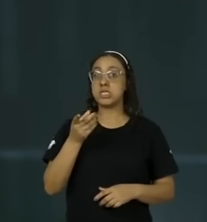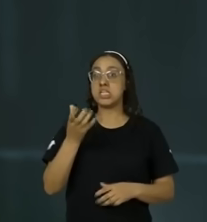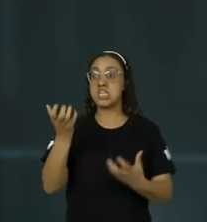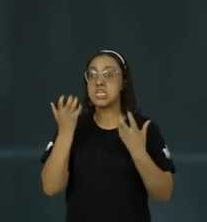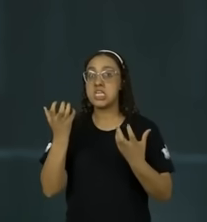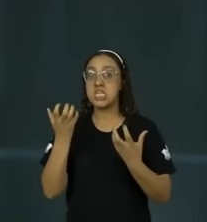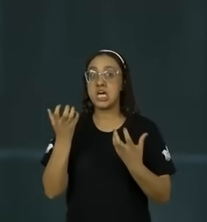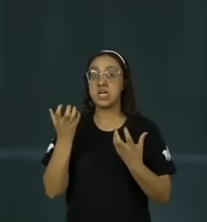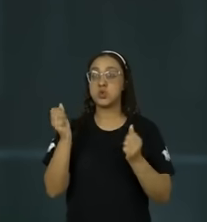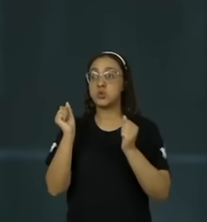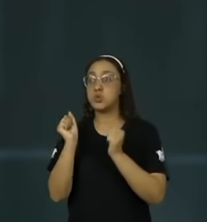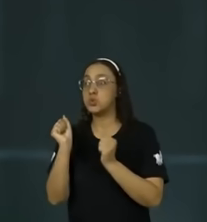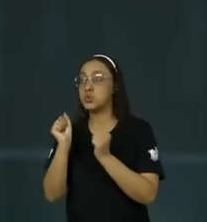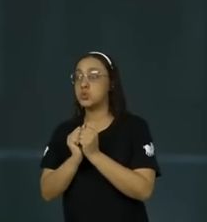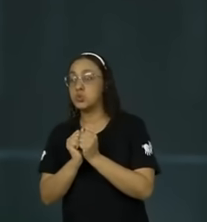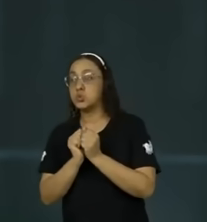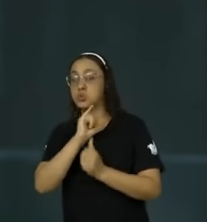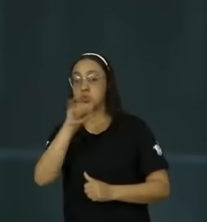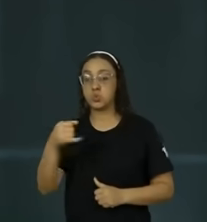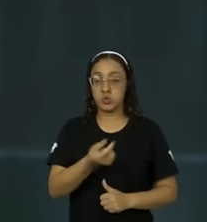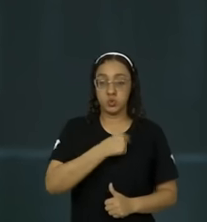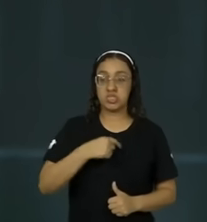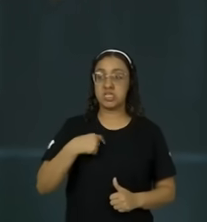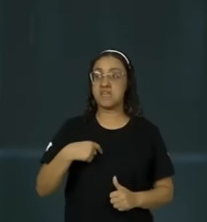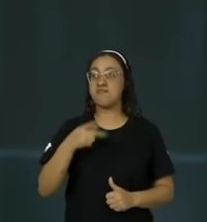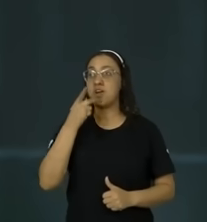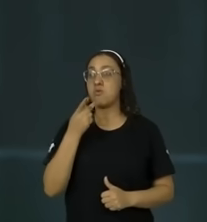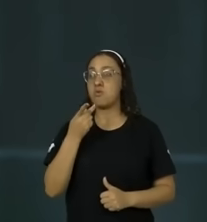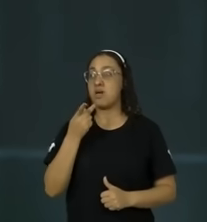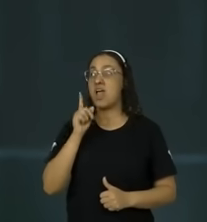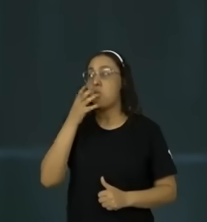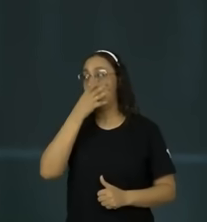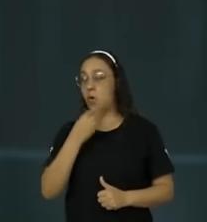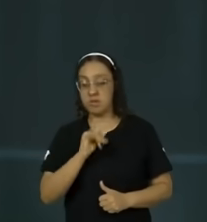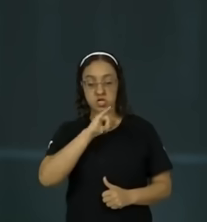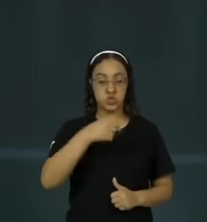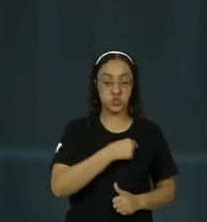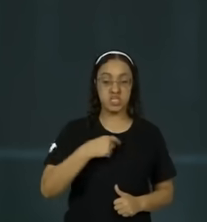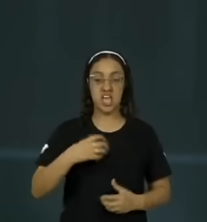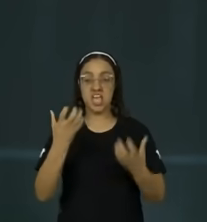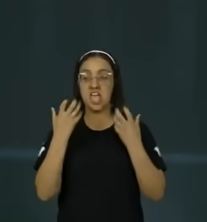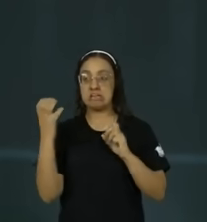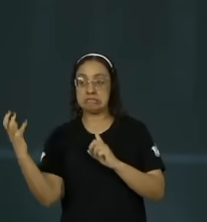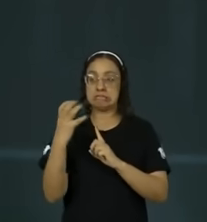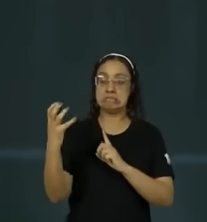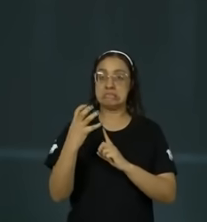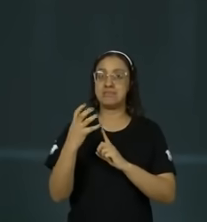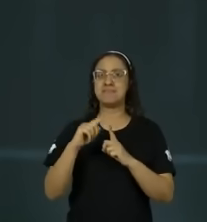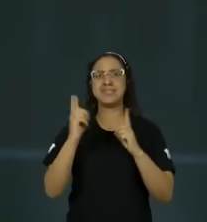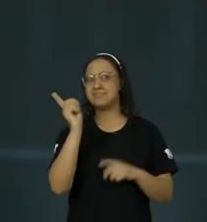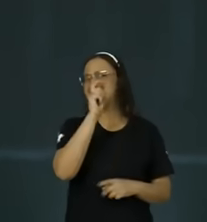irmãos que o traíram, a Bíblia diz que o seu coração transbordou. Ele cai em prantos, ele cai em